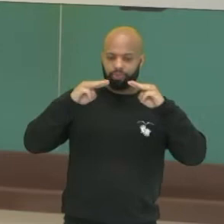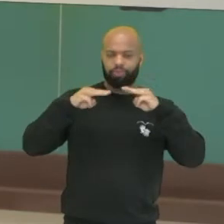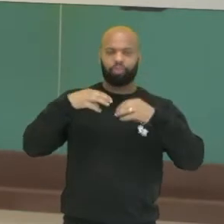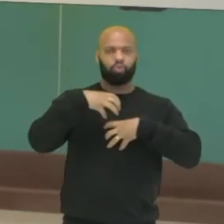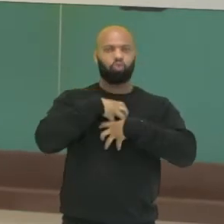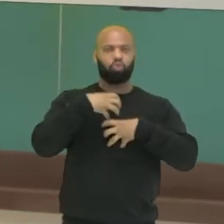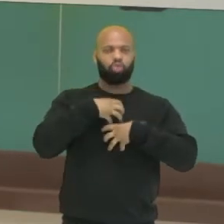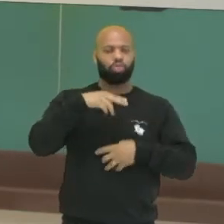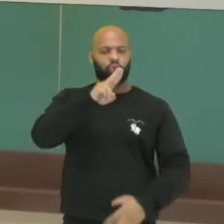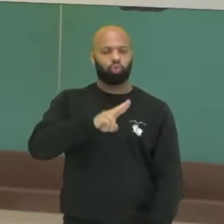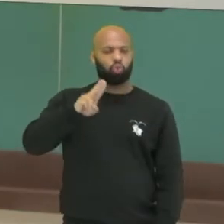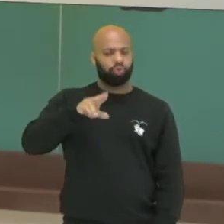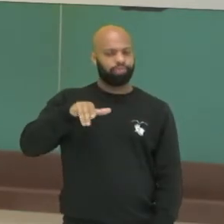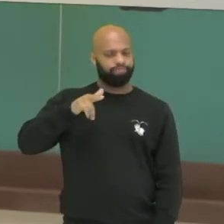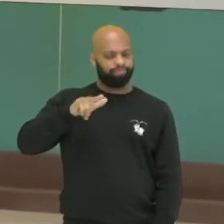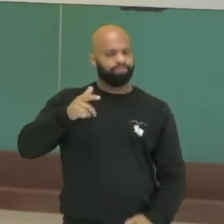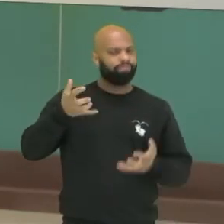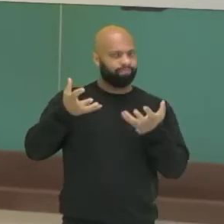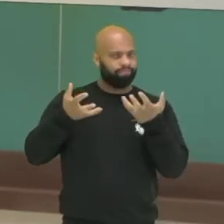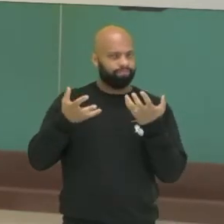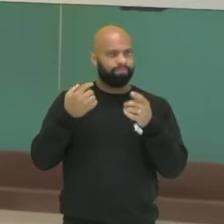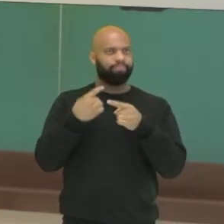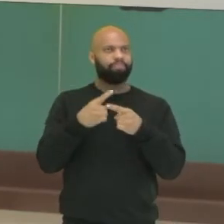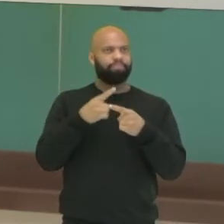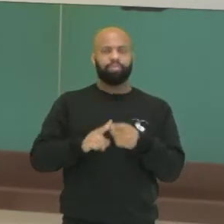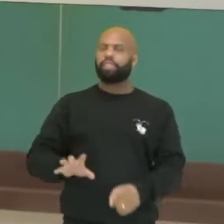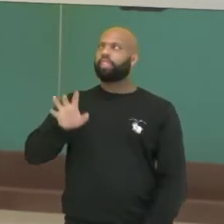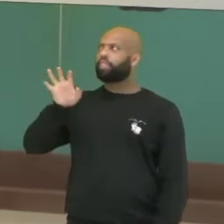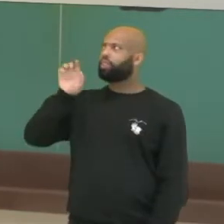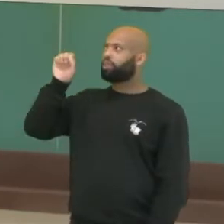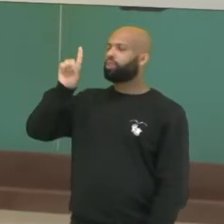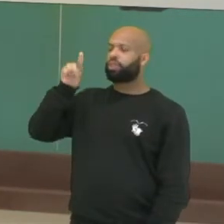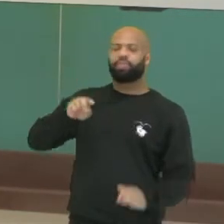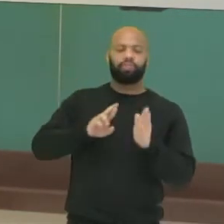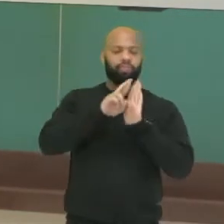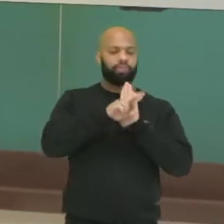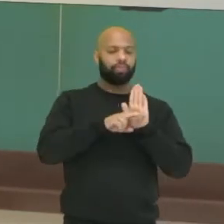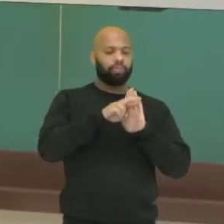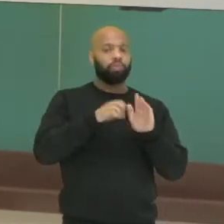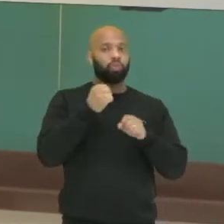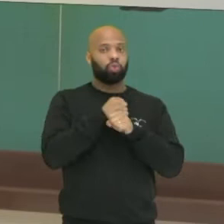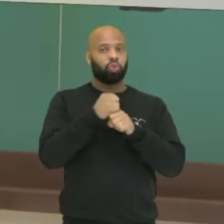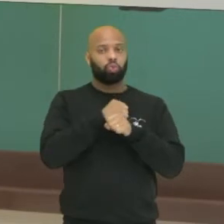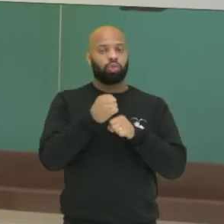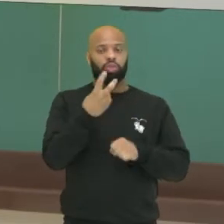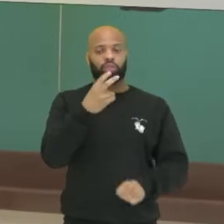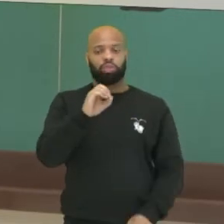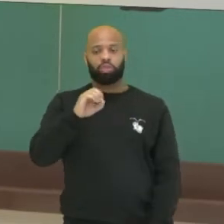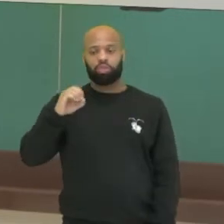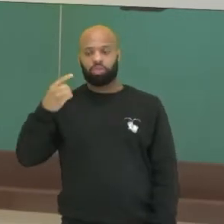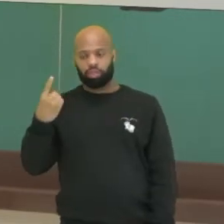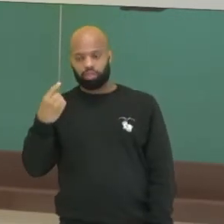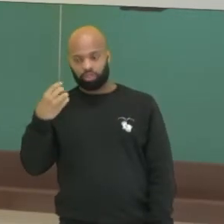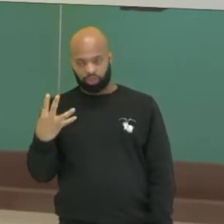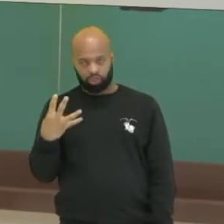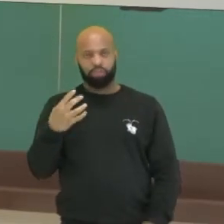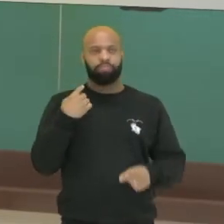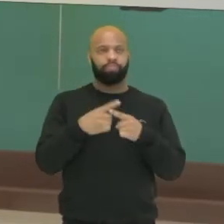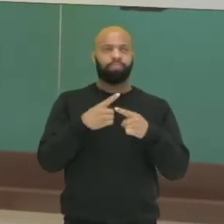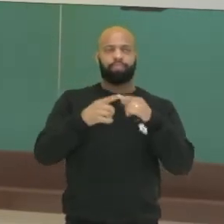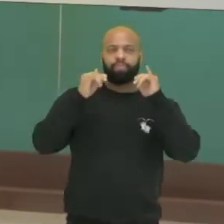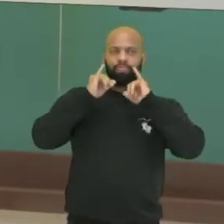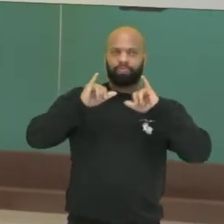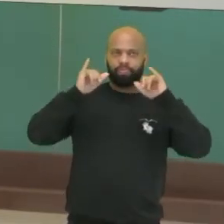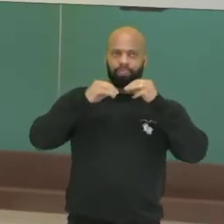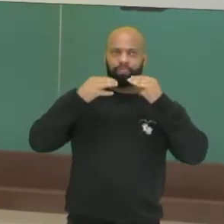Lembrando que essa resolução, voltar um pouquinho, ela é de 2014. A propaganda,